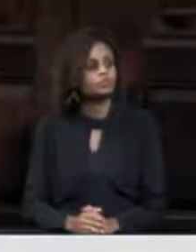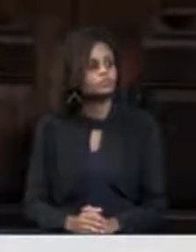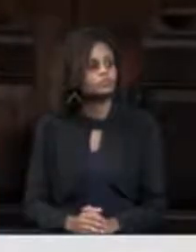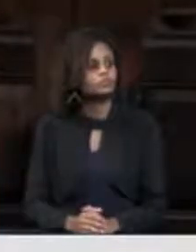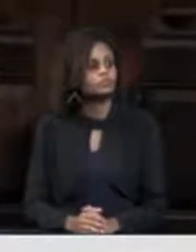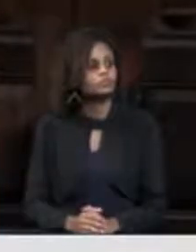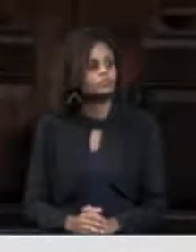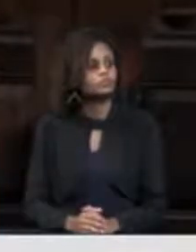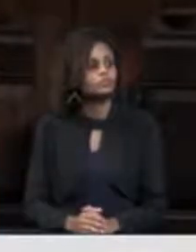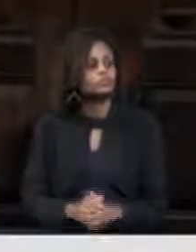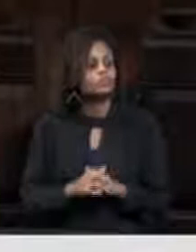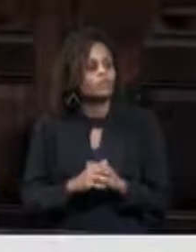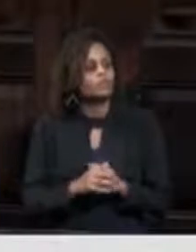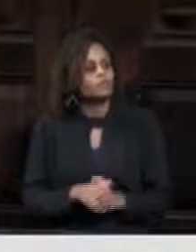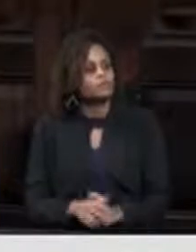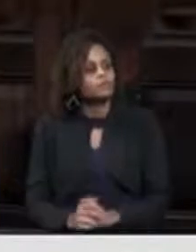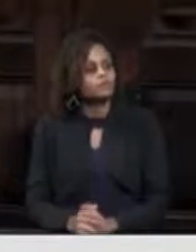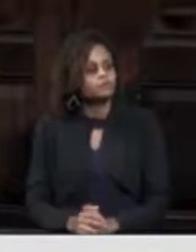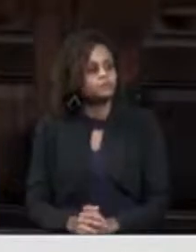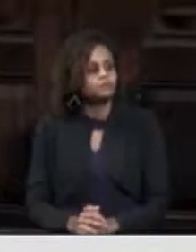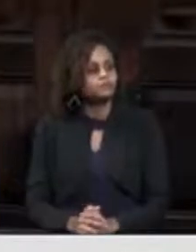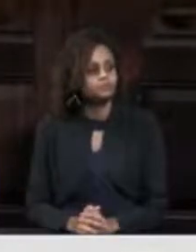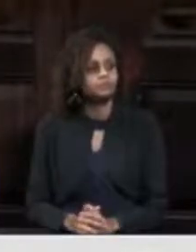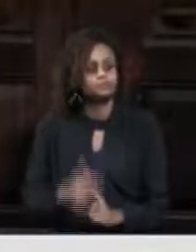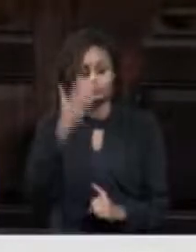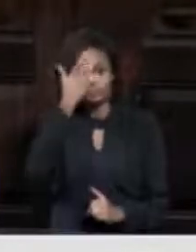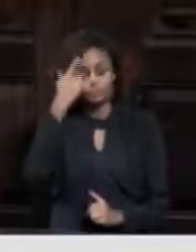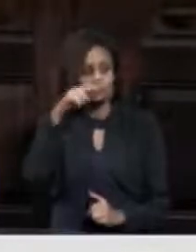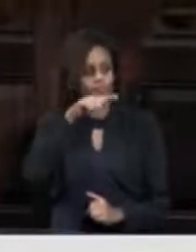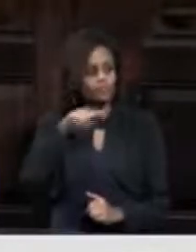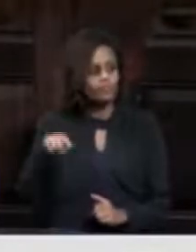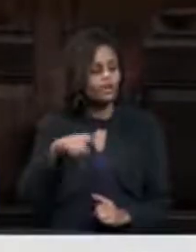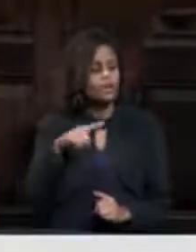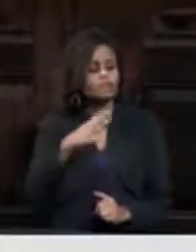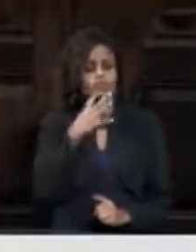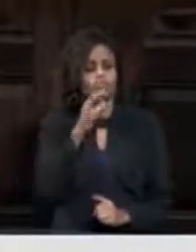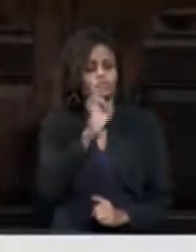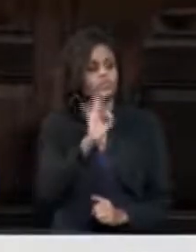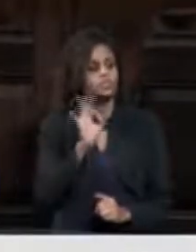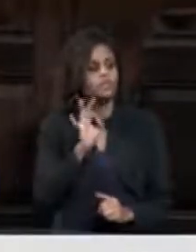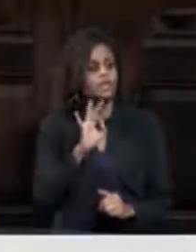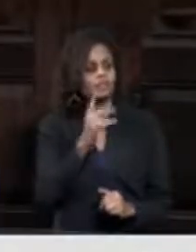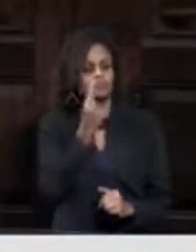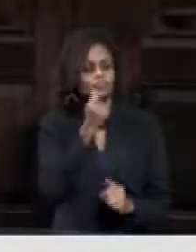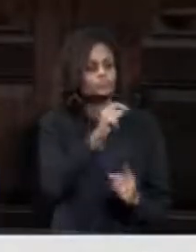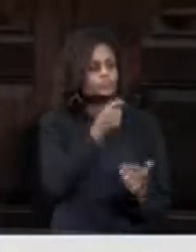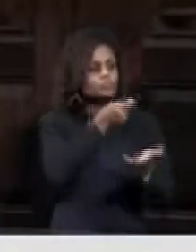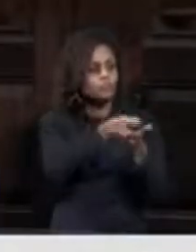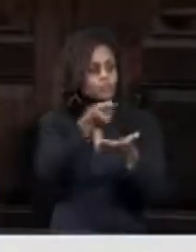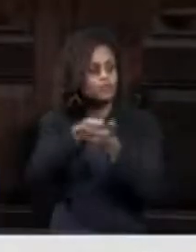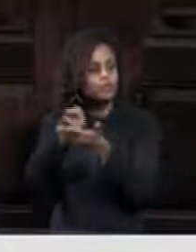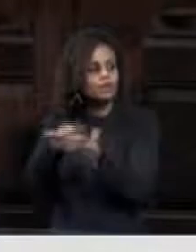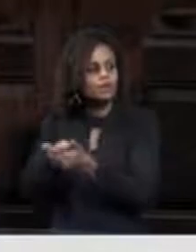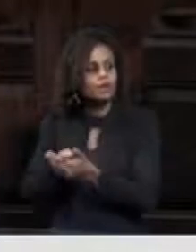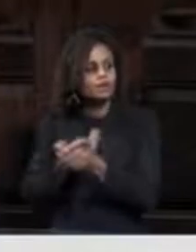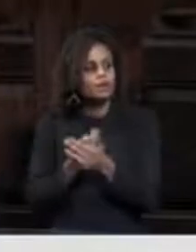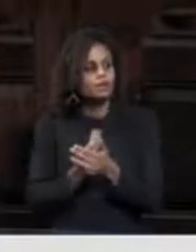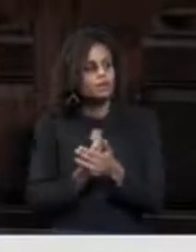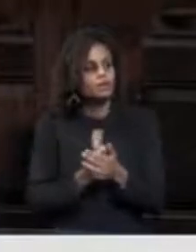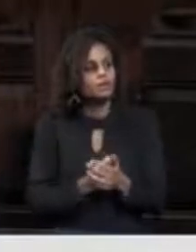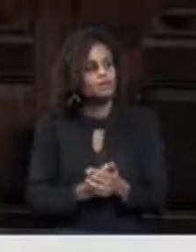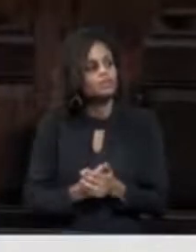conhece os recursos que passam pela FETransport e que deveriam ser geridos